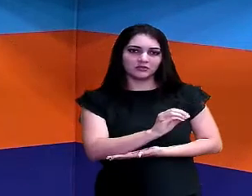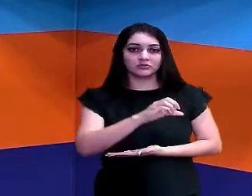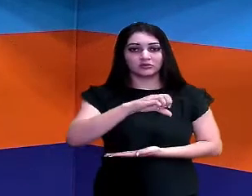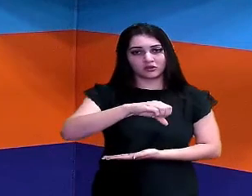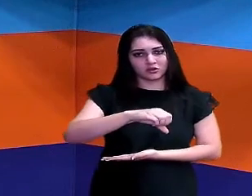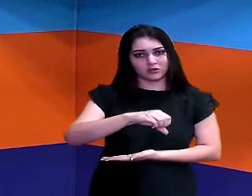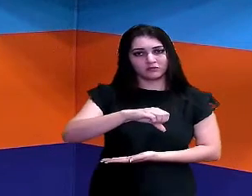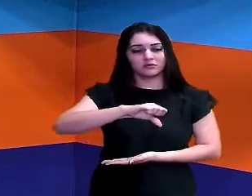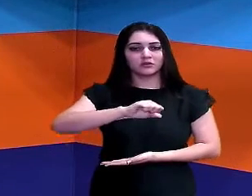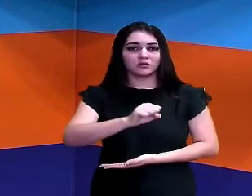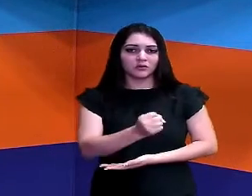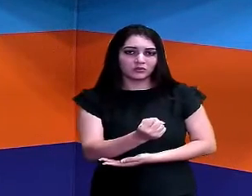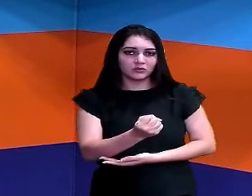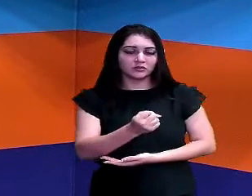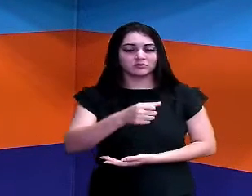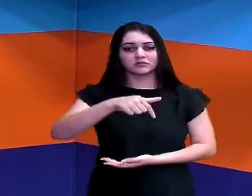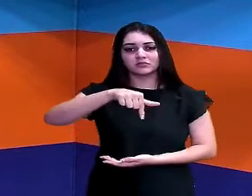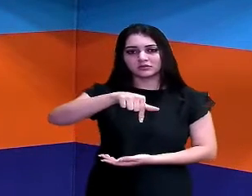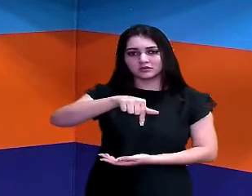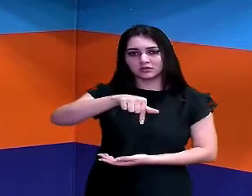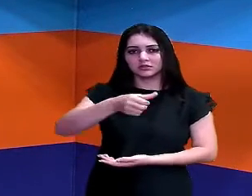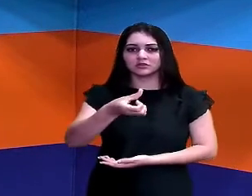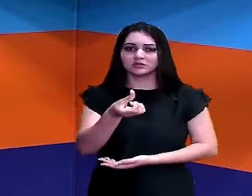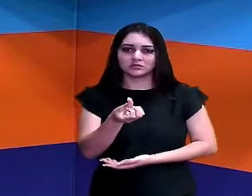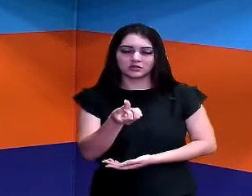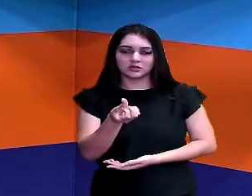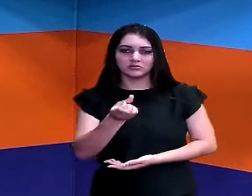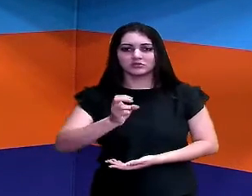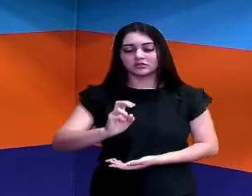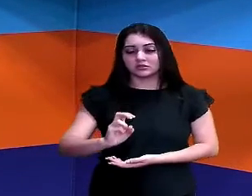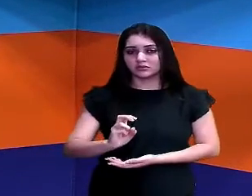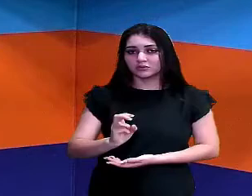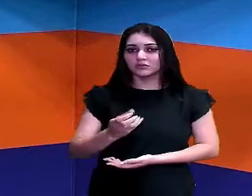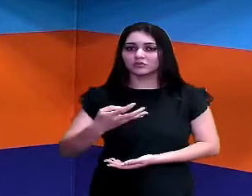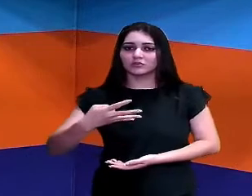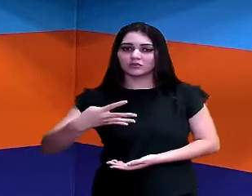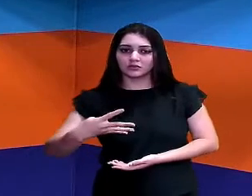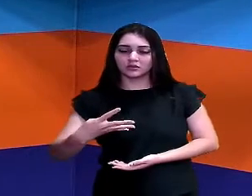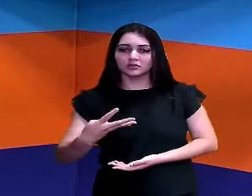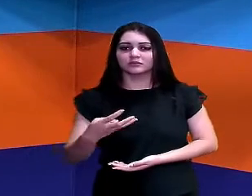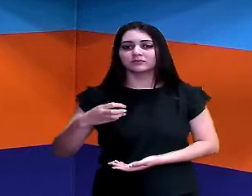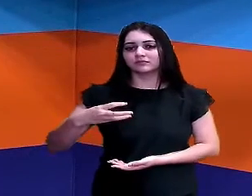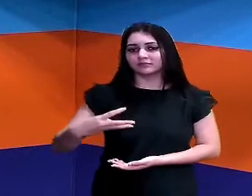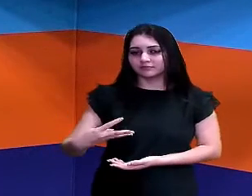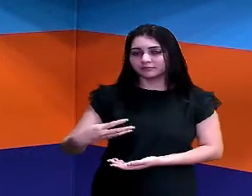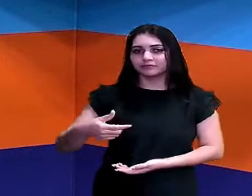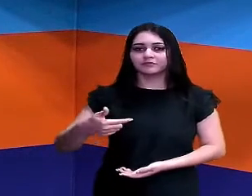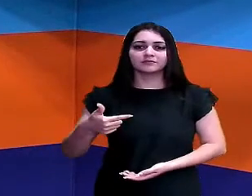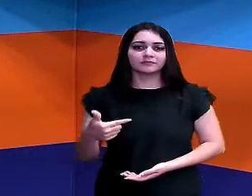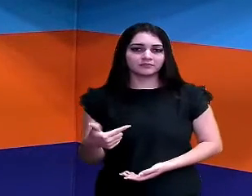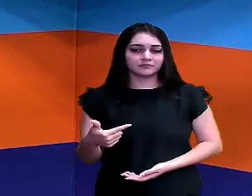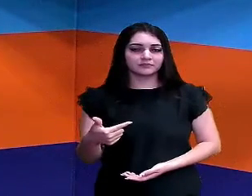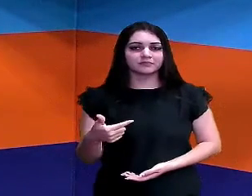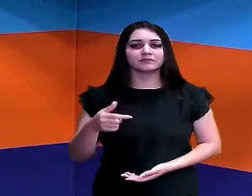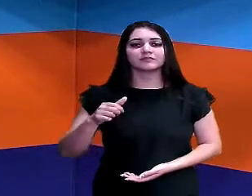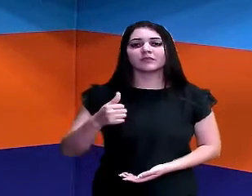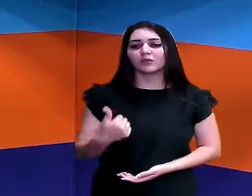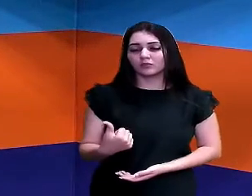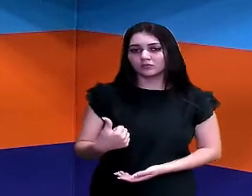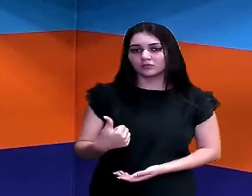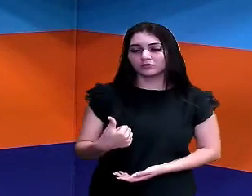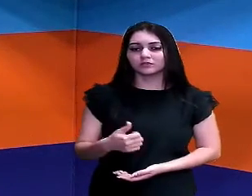9, 8, 7, 6, 5, 4, 3,